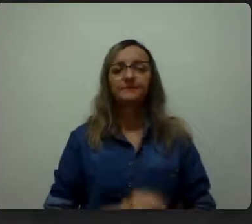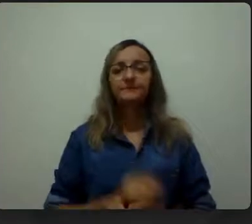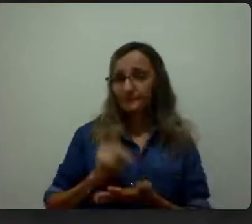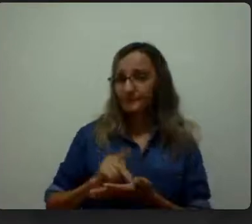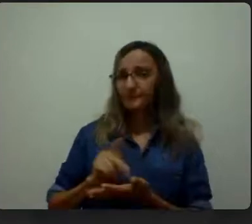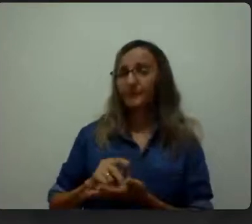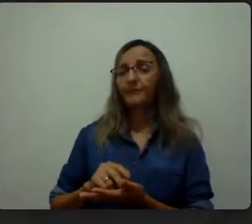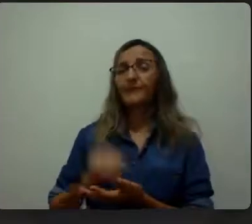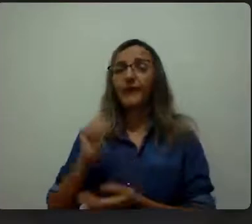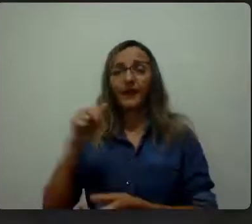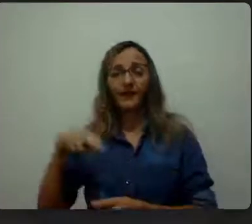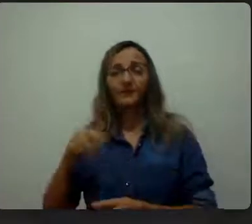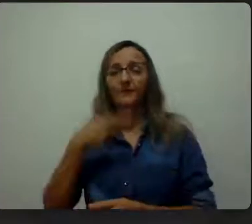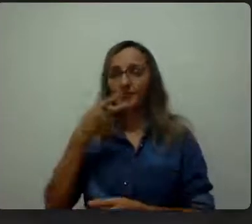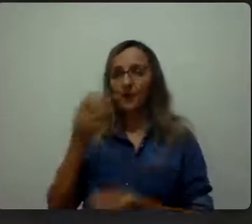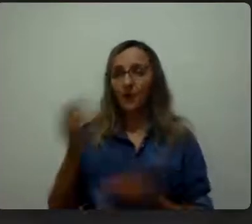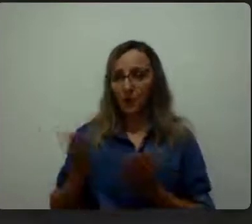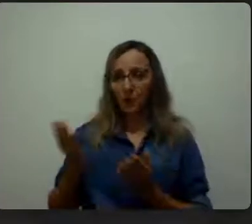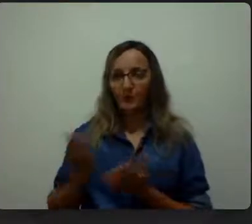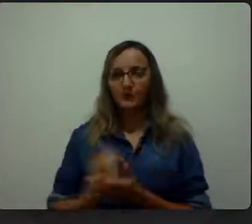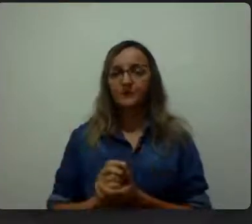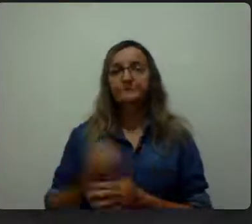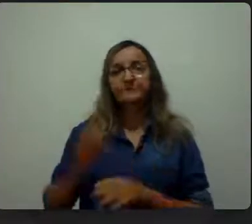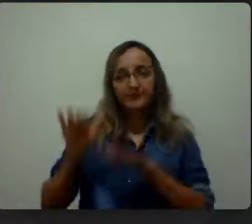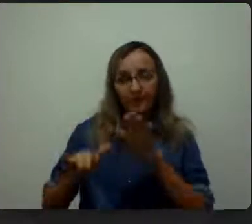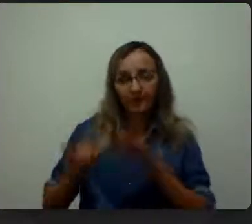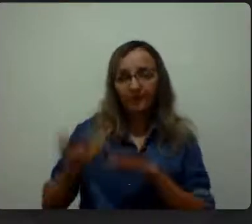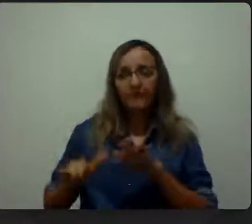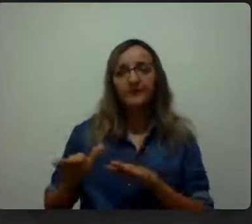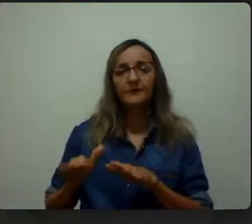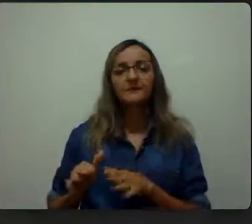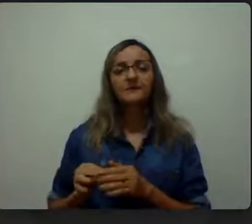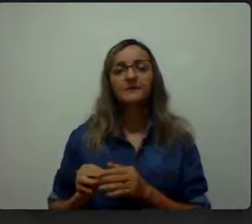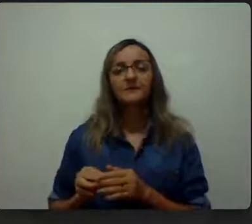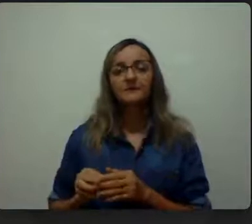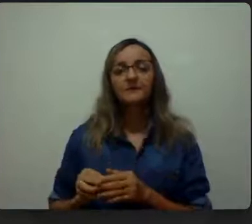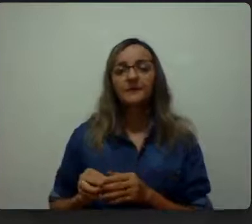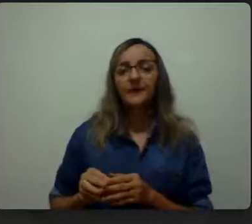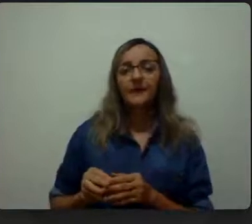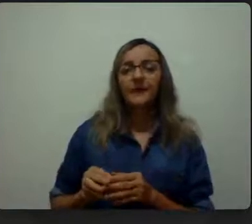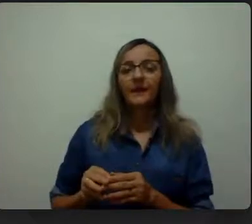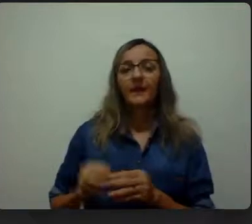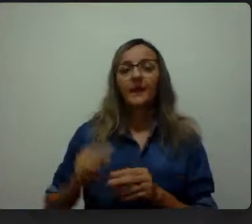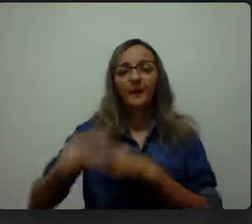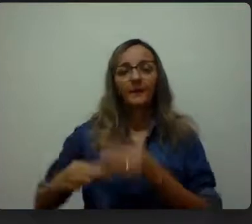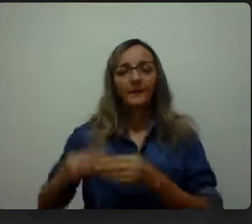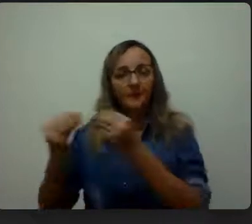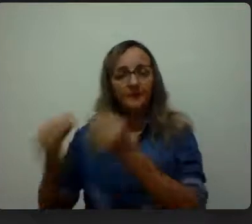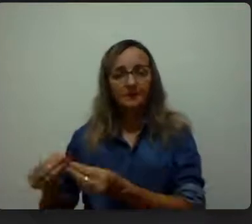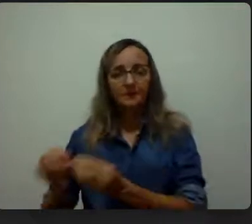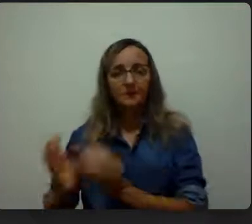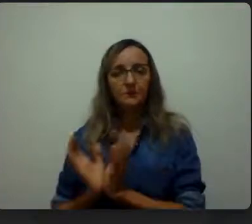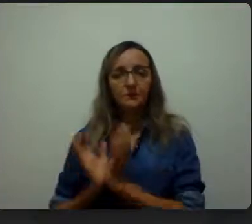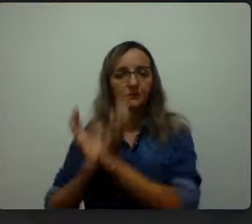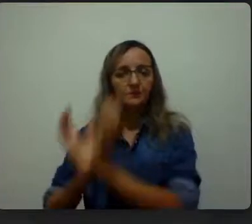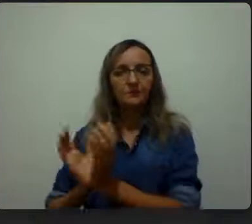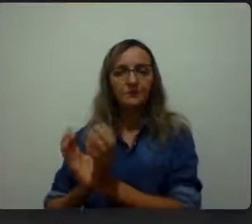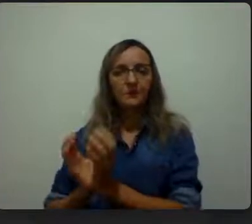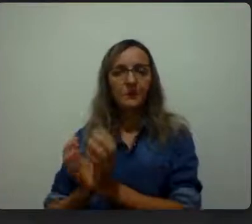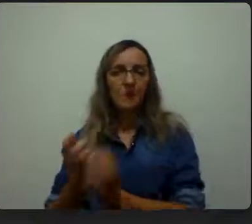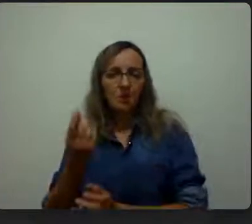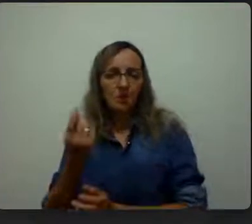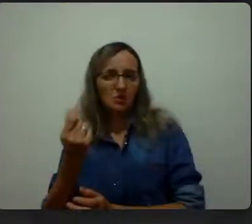esse network que você terá durante e pós-maratona. E oportunidade de emprego também, a gente tem várias pessoas